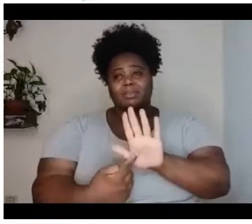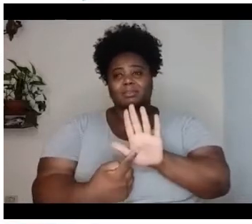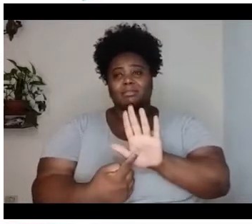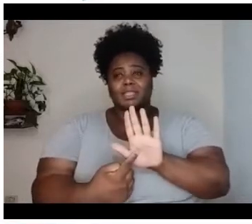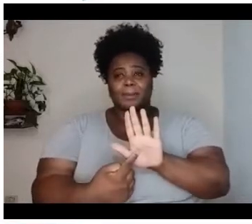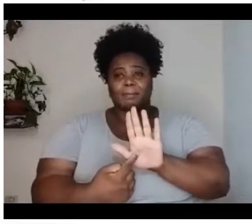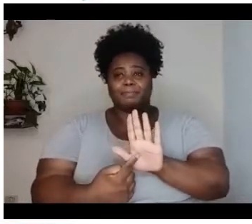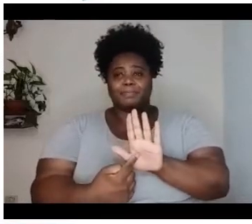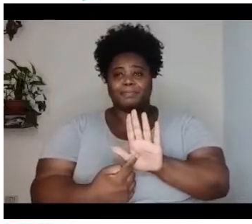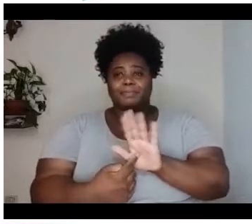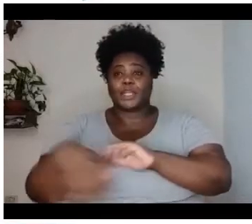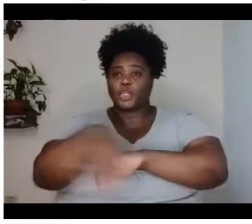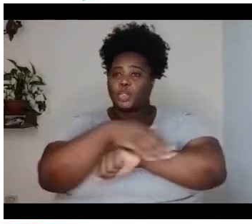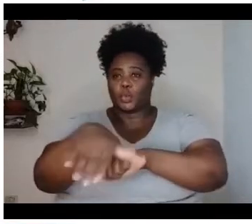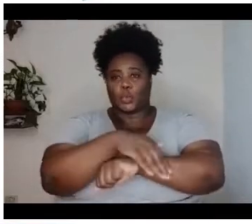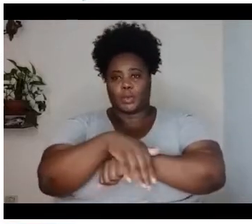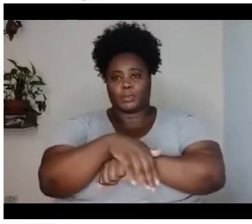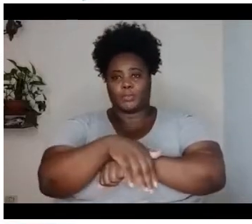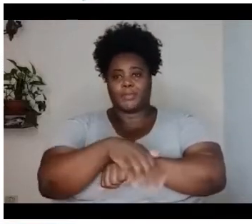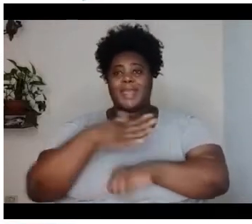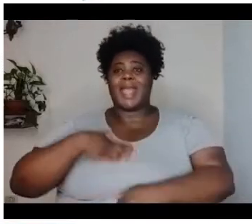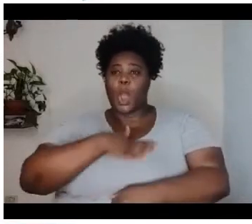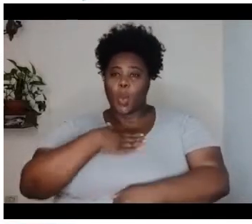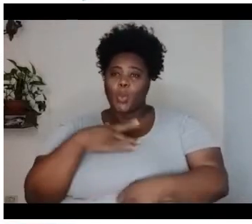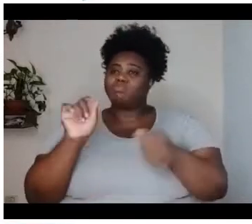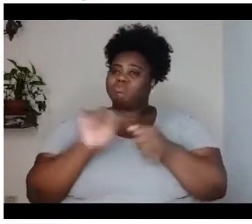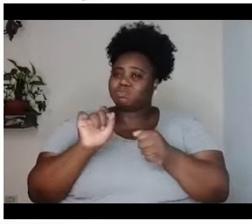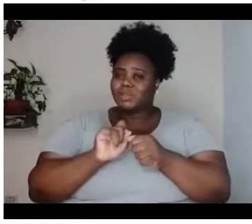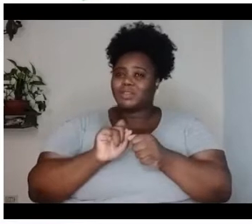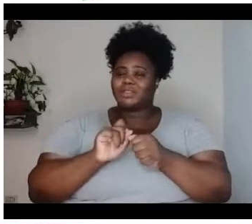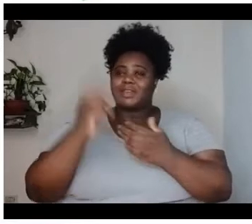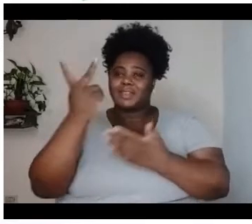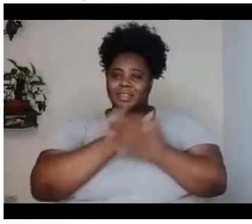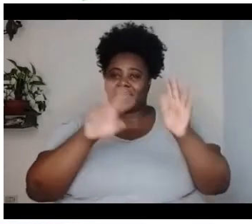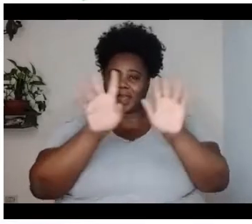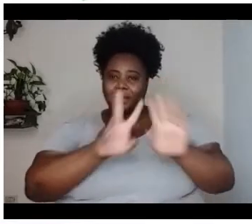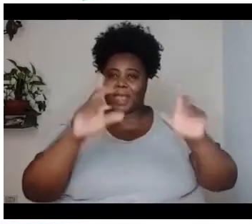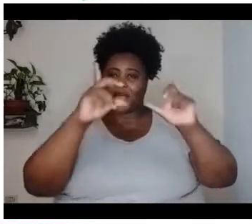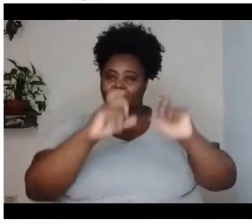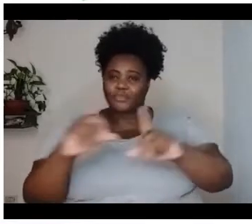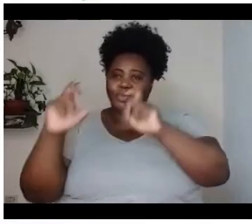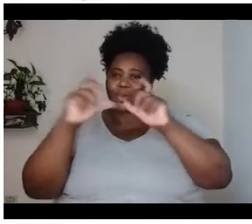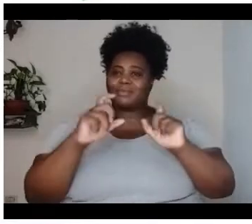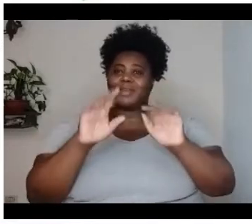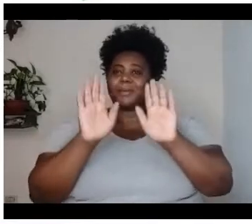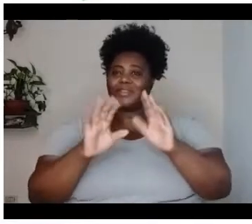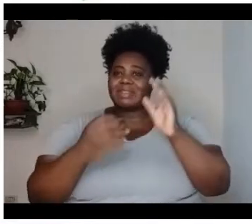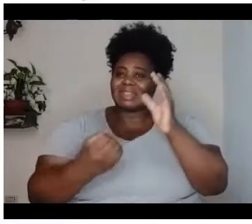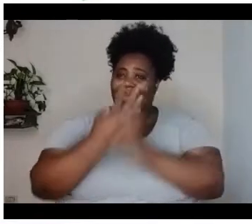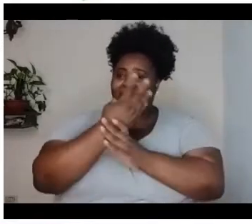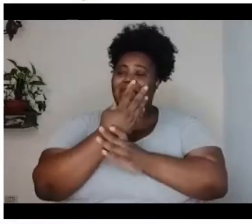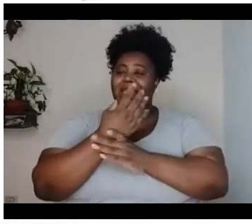né, de rua. Eu gosto de fazer imagem de fotografia, né, criar uma